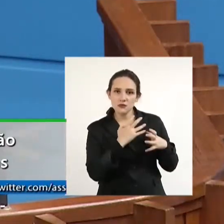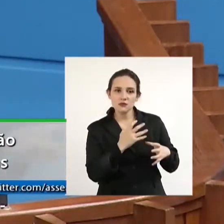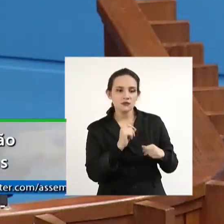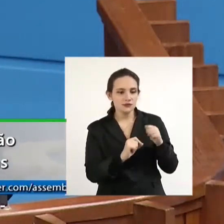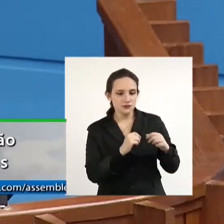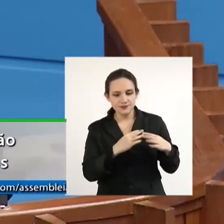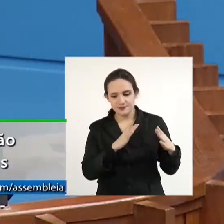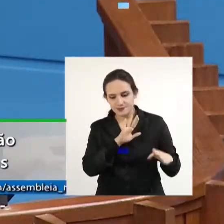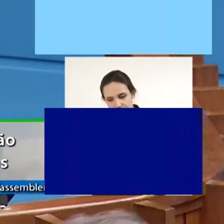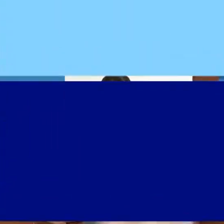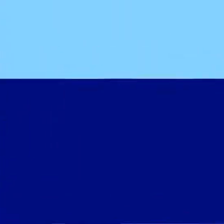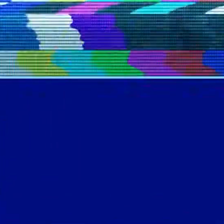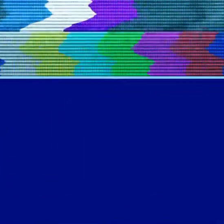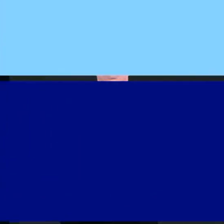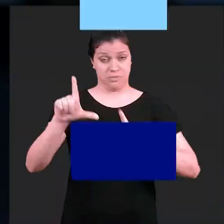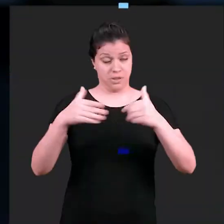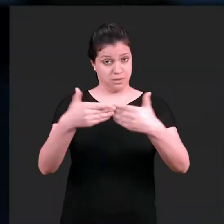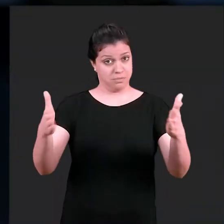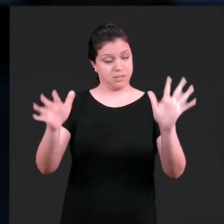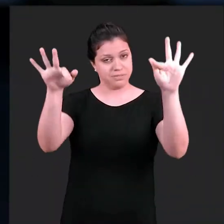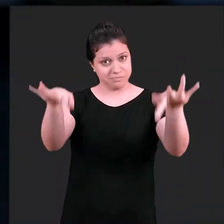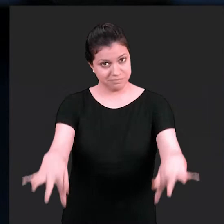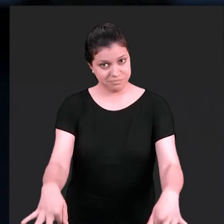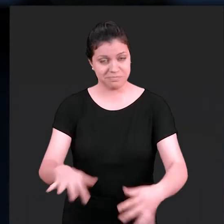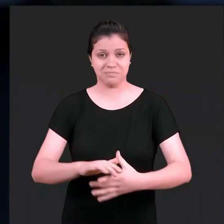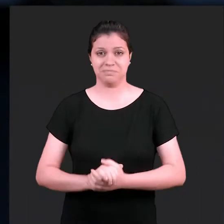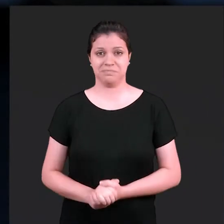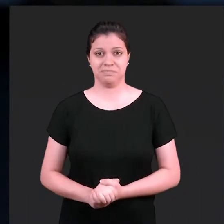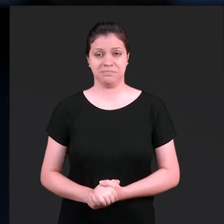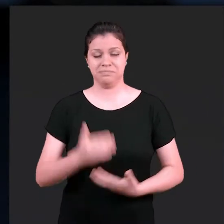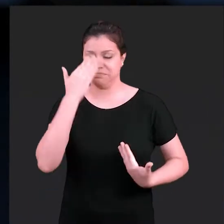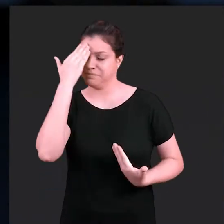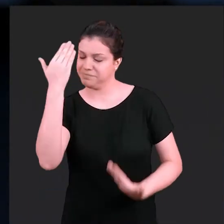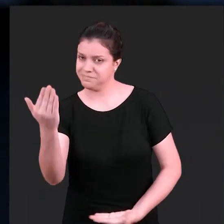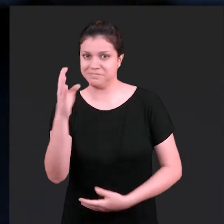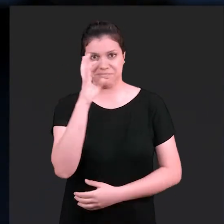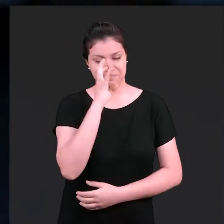que são marginalizados. E o TV Aberta fica por aqui.